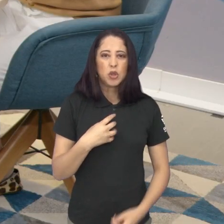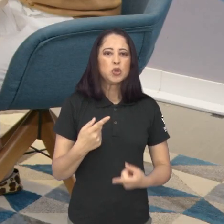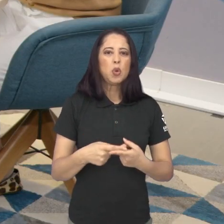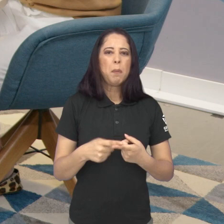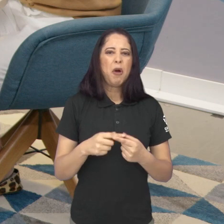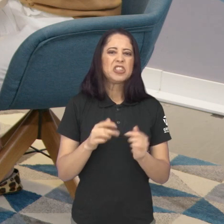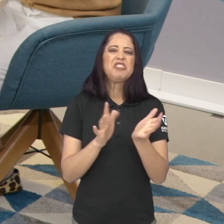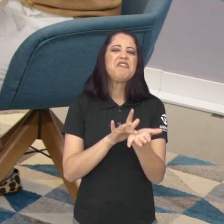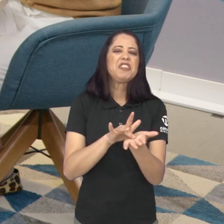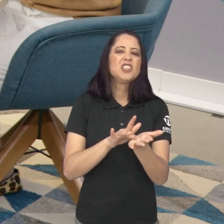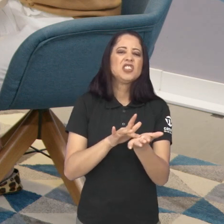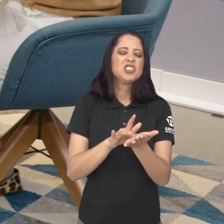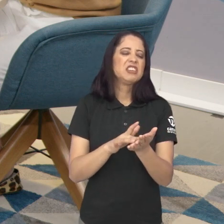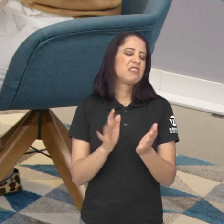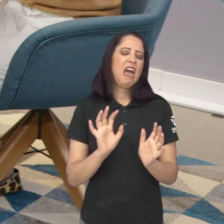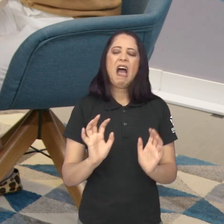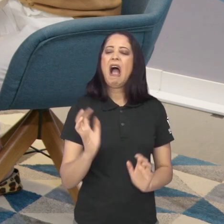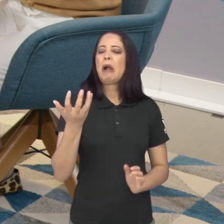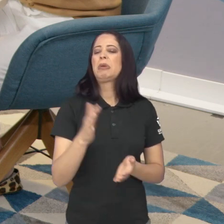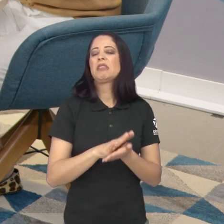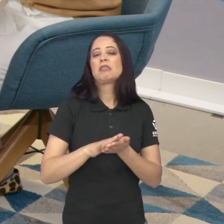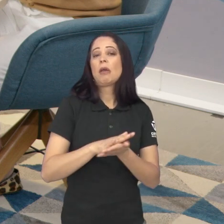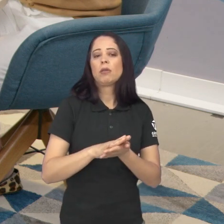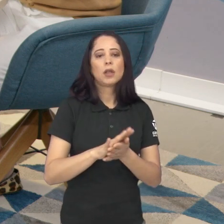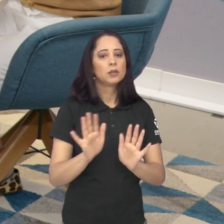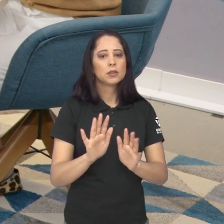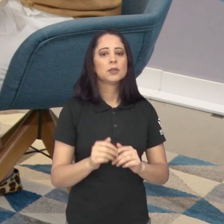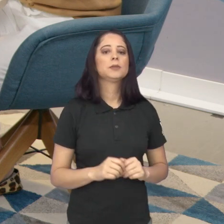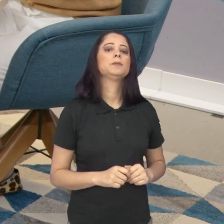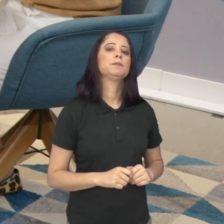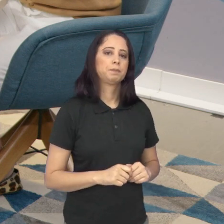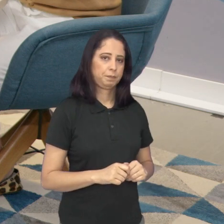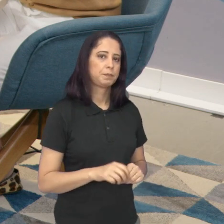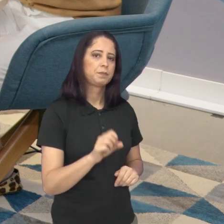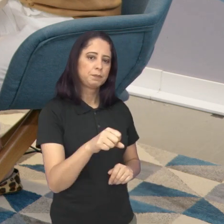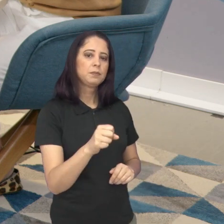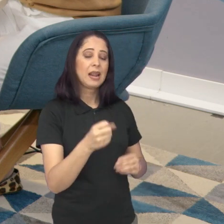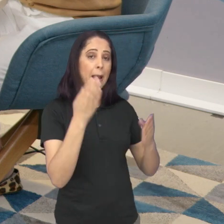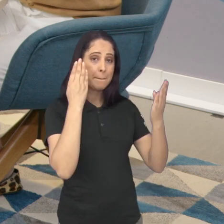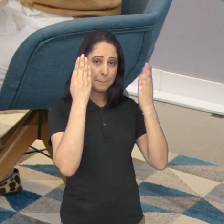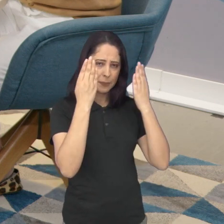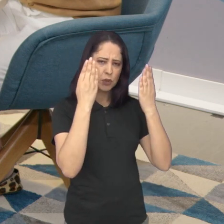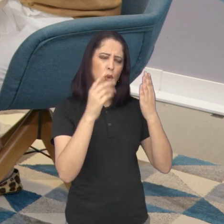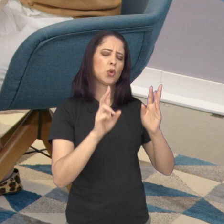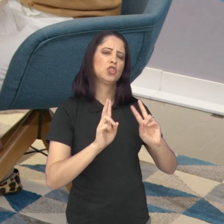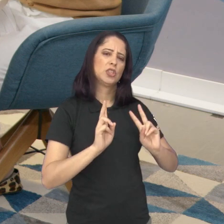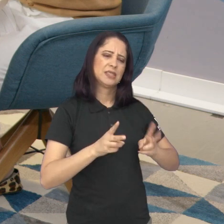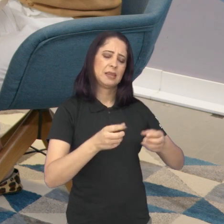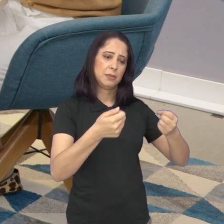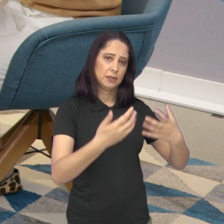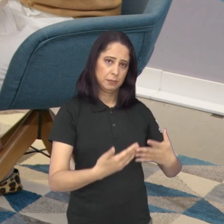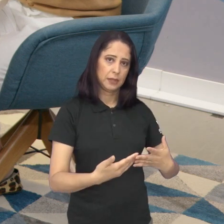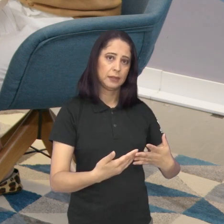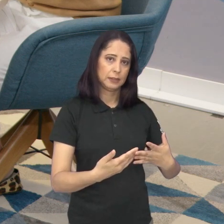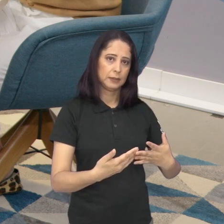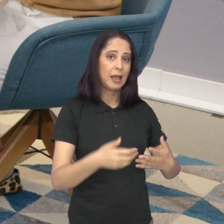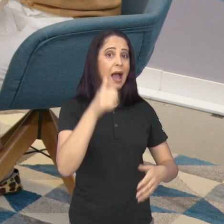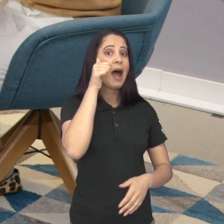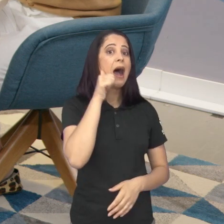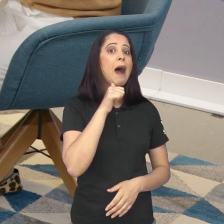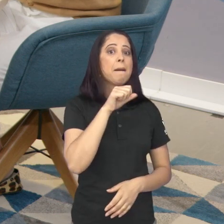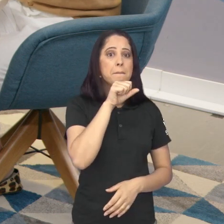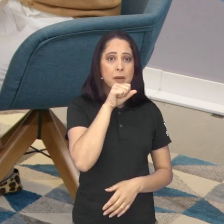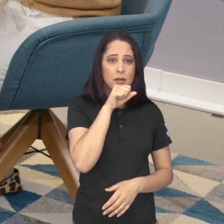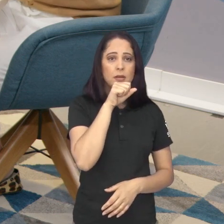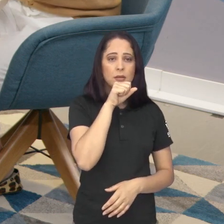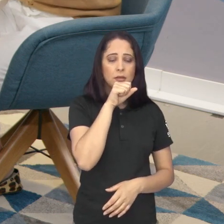sol com a peneira, não viver isso, porque é pior lá na frente. Exatamente. Na psicologia a gente sempre diz, né, ali a maternidade ela tem o luto do